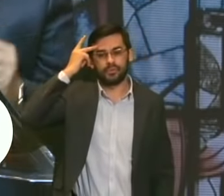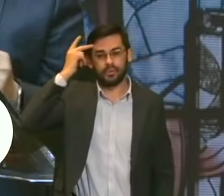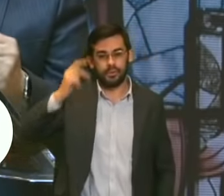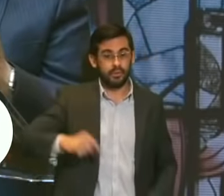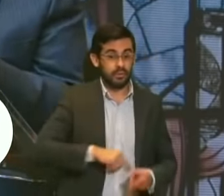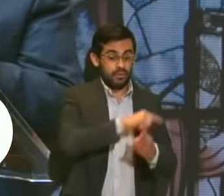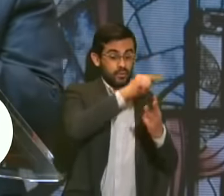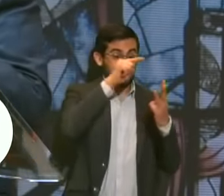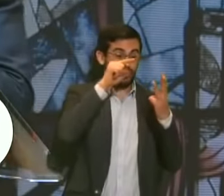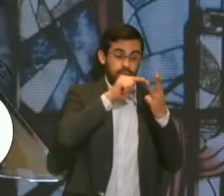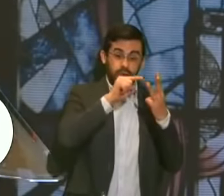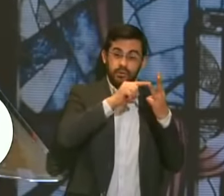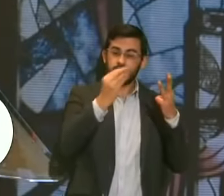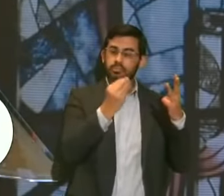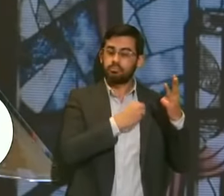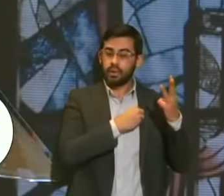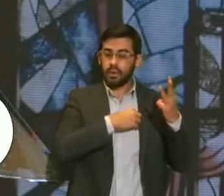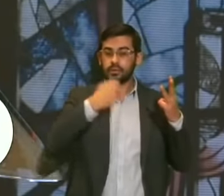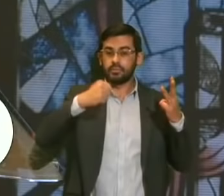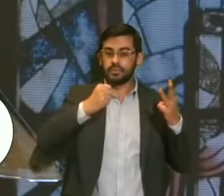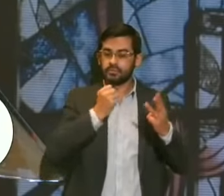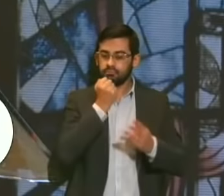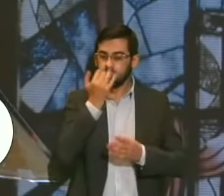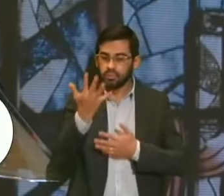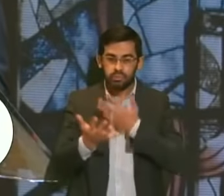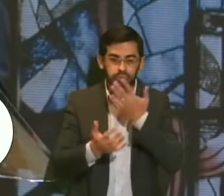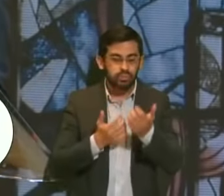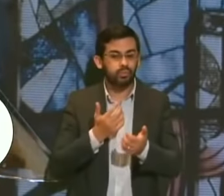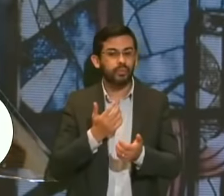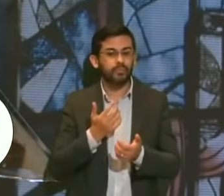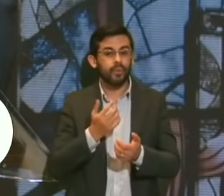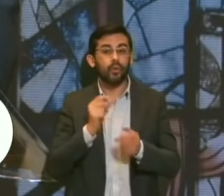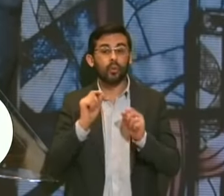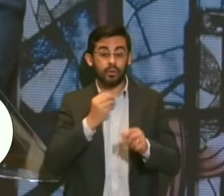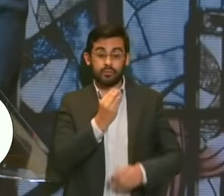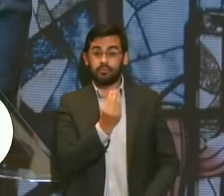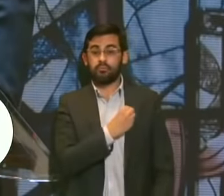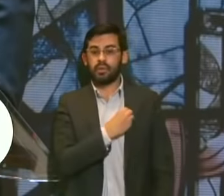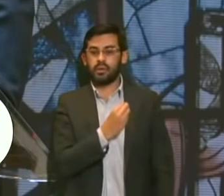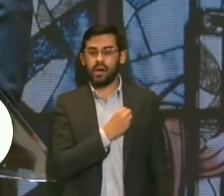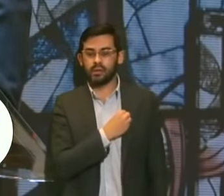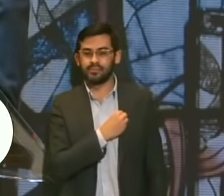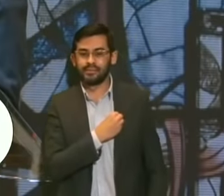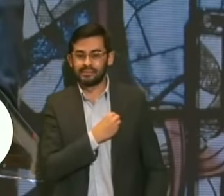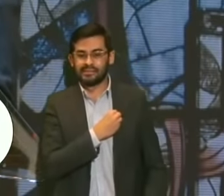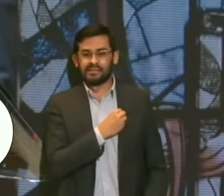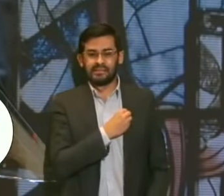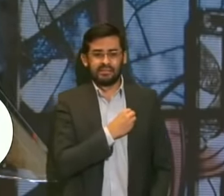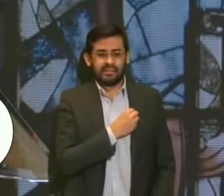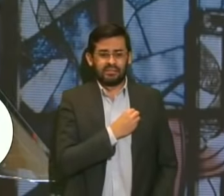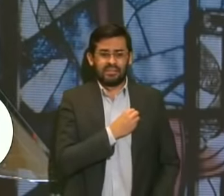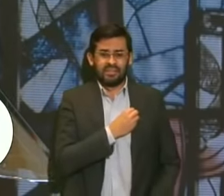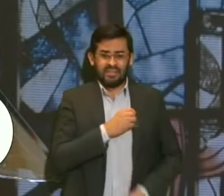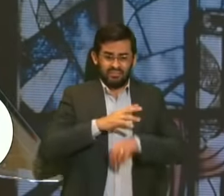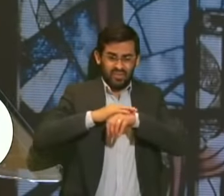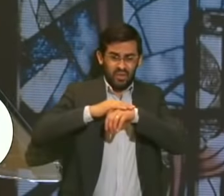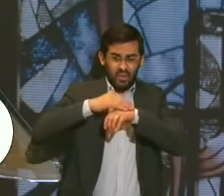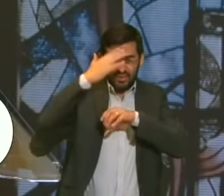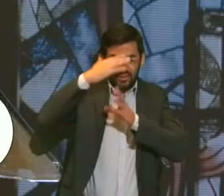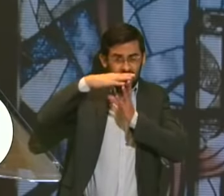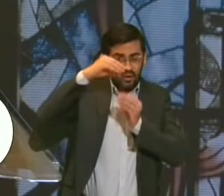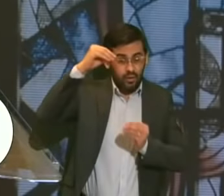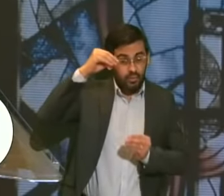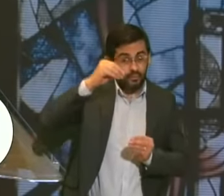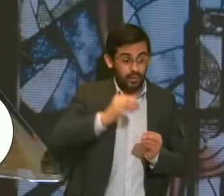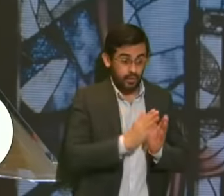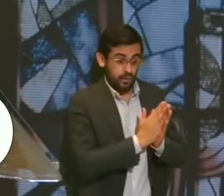Terceiro tipo de pecado que precisa ser confessado são os pecados que adoecem a alma. A Bíblia nos ensina